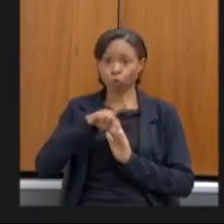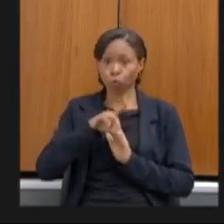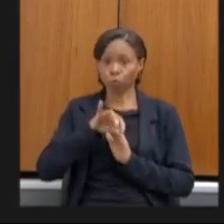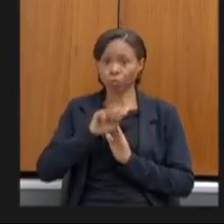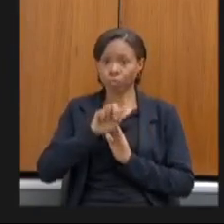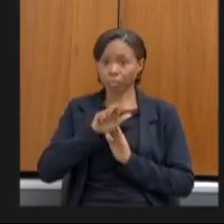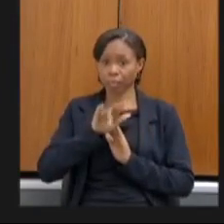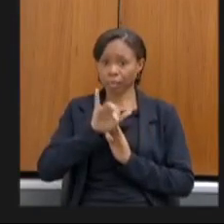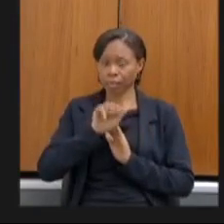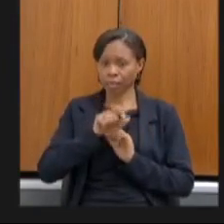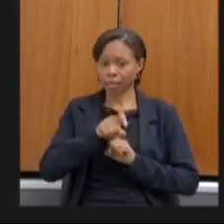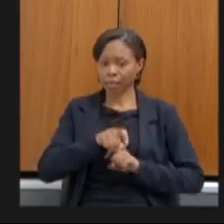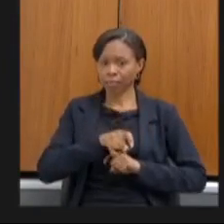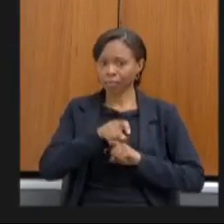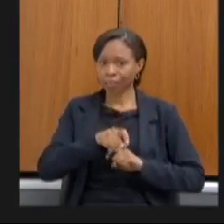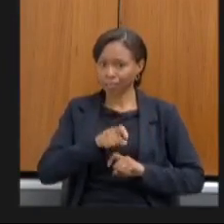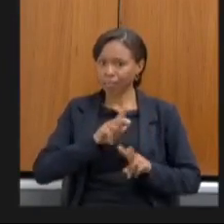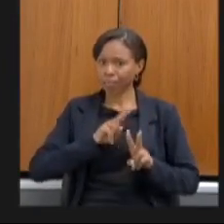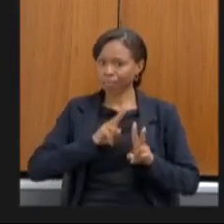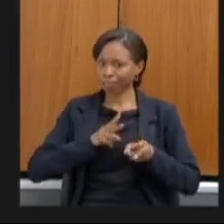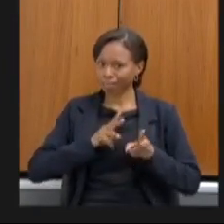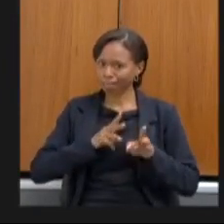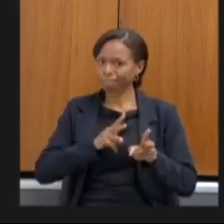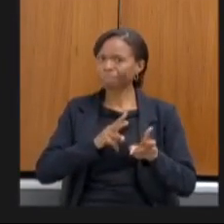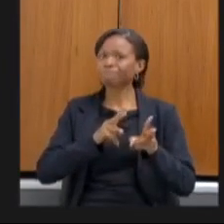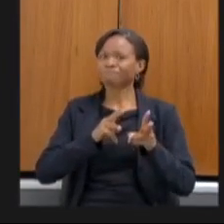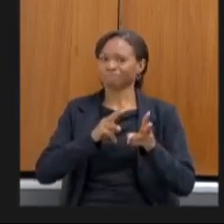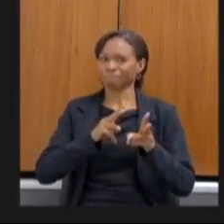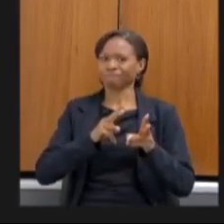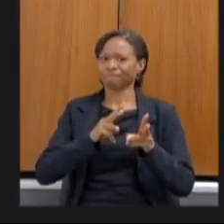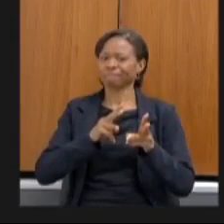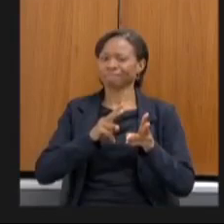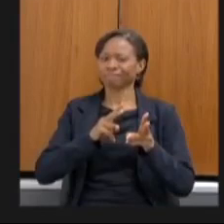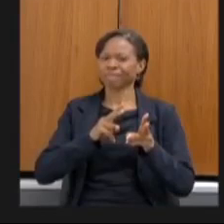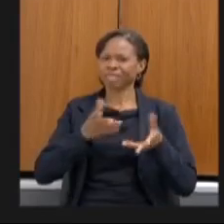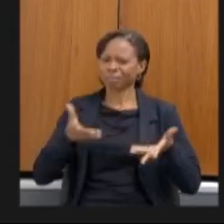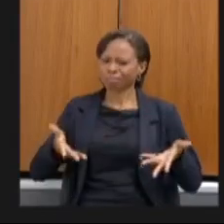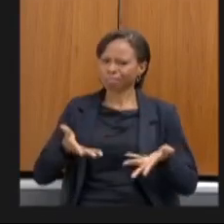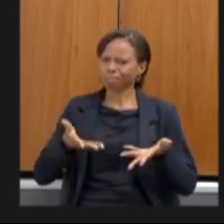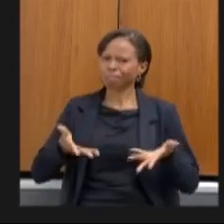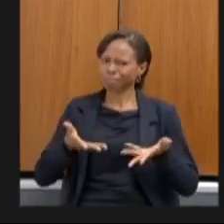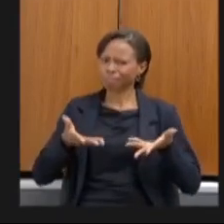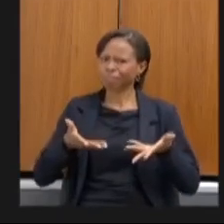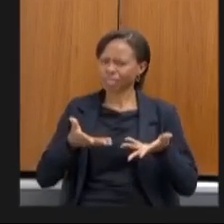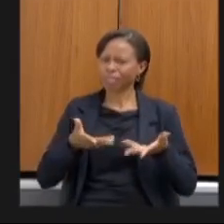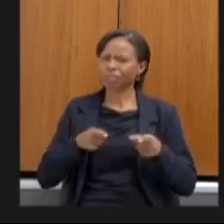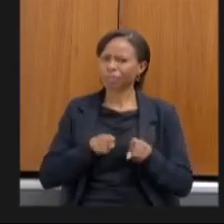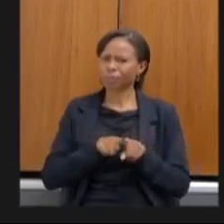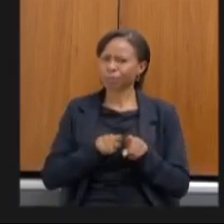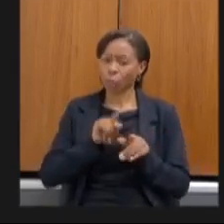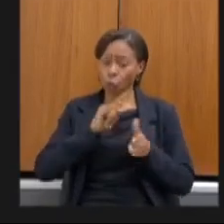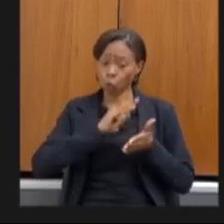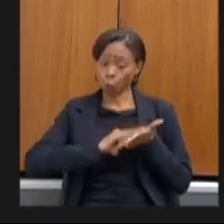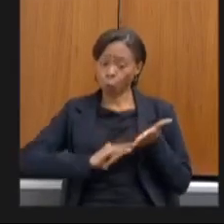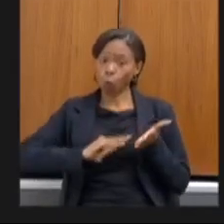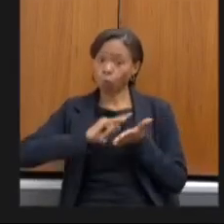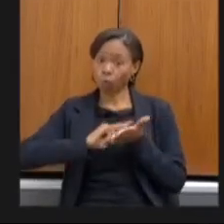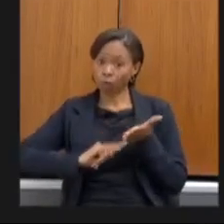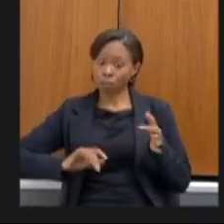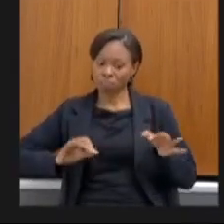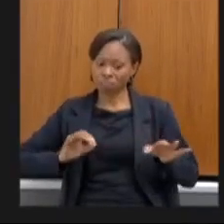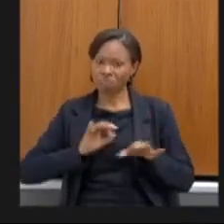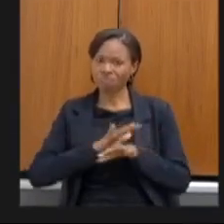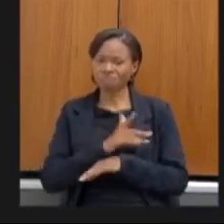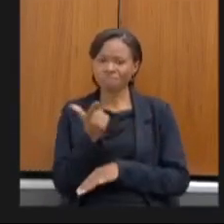não parou mesmo graça para academia o sentido que nós ti dessa Jesus que conseguimos entregar